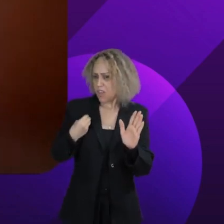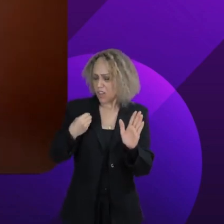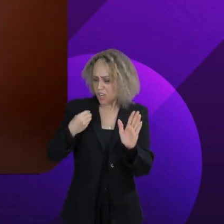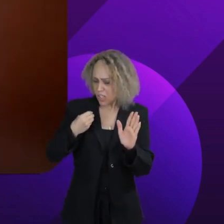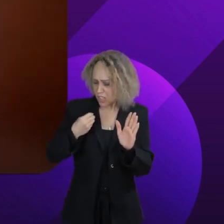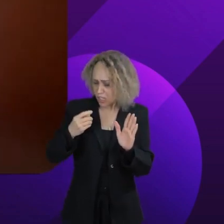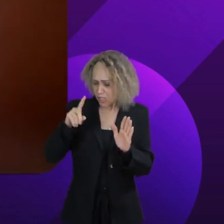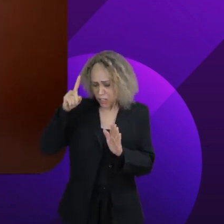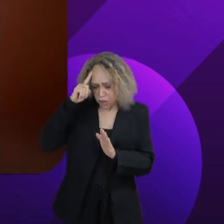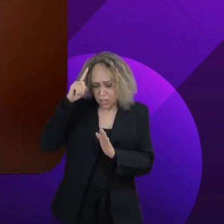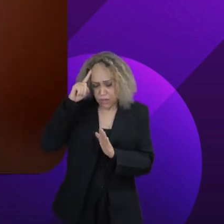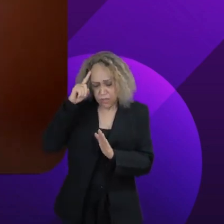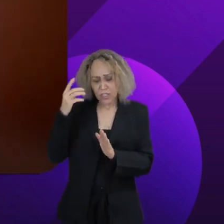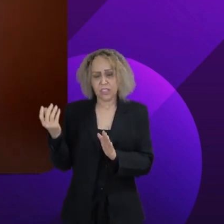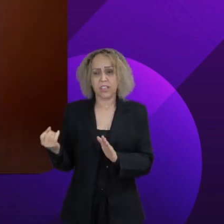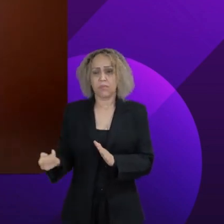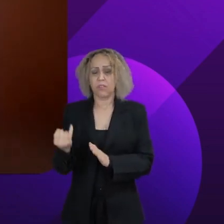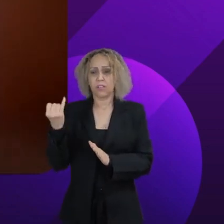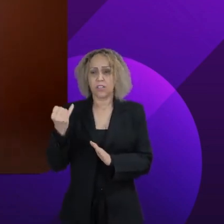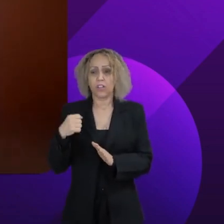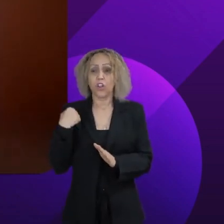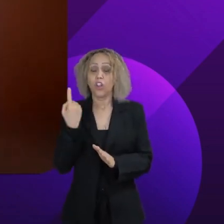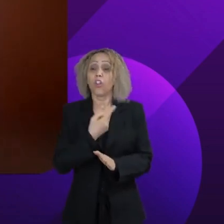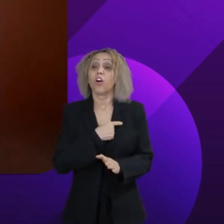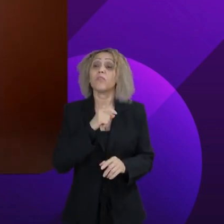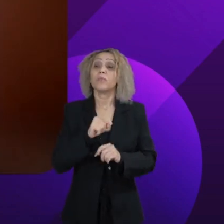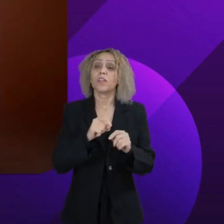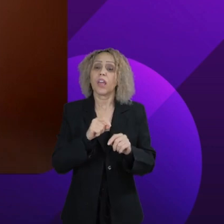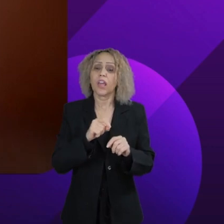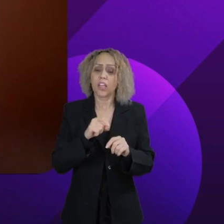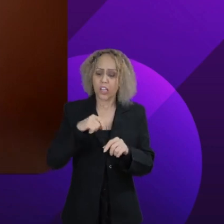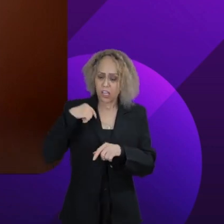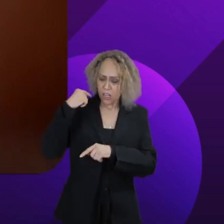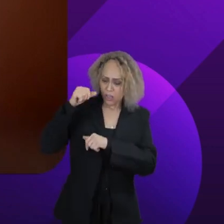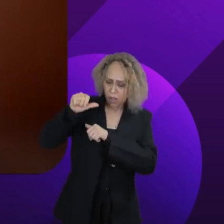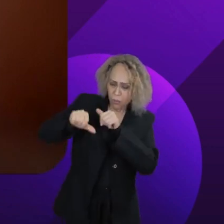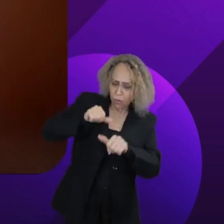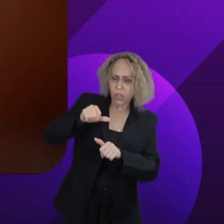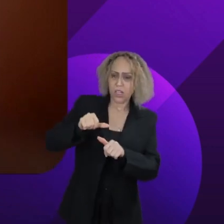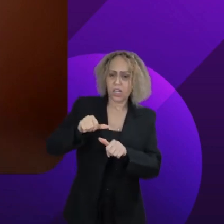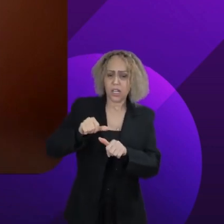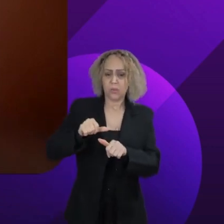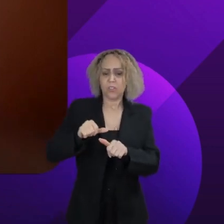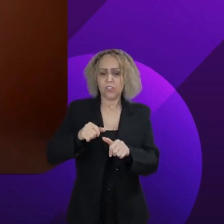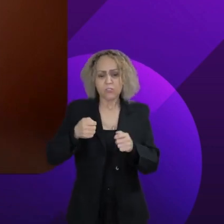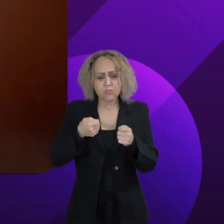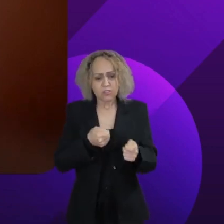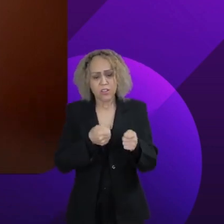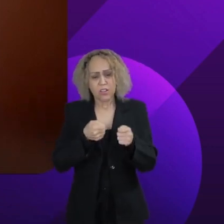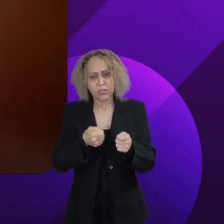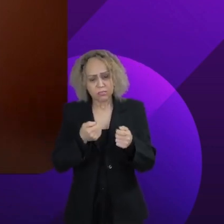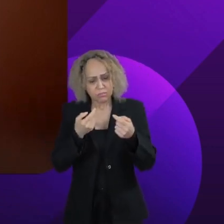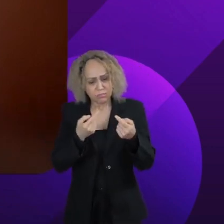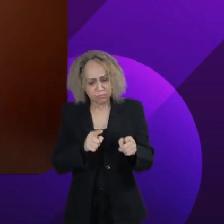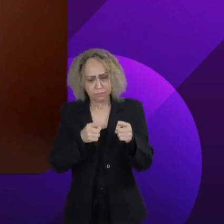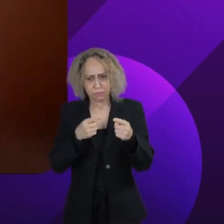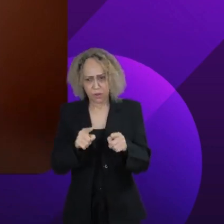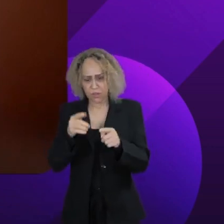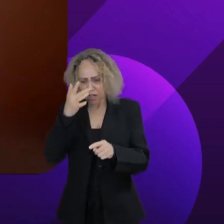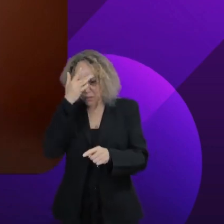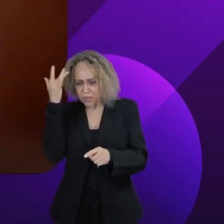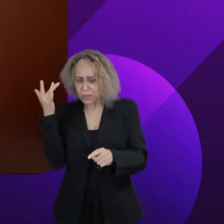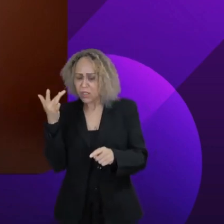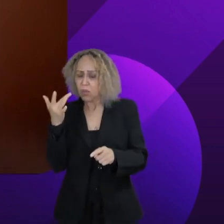cotidiano. Nós mudamos e provocamos abalos sísmicos no racismo estrutural,